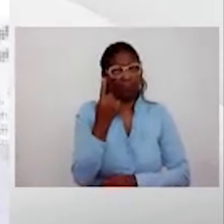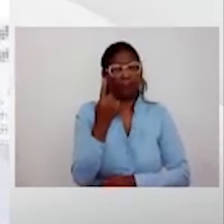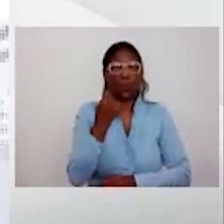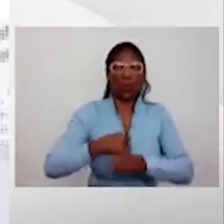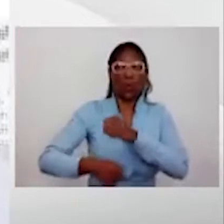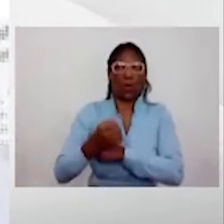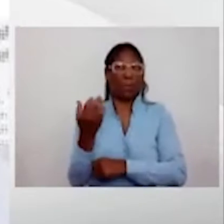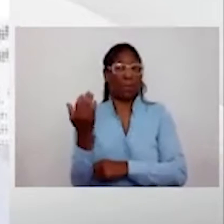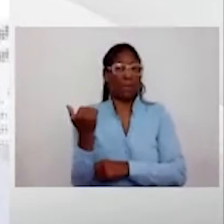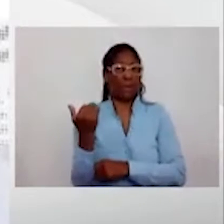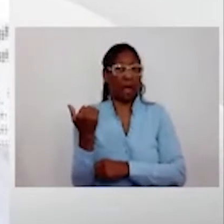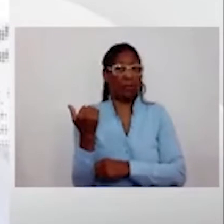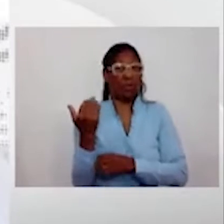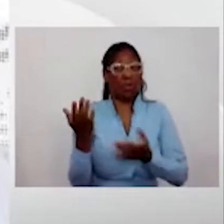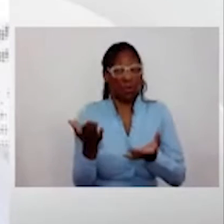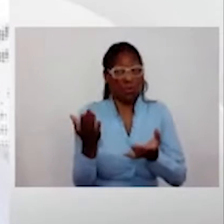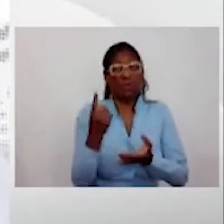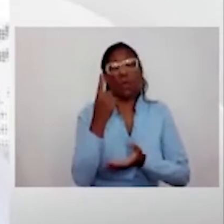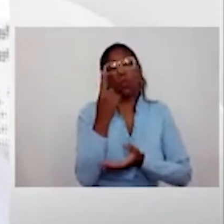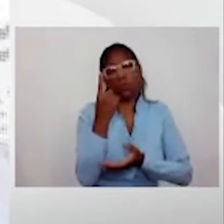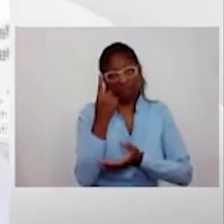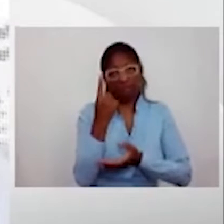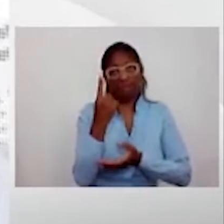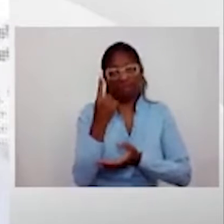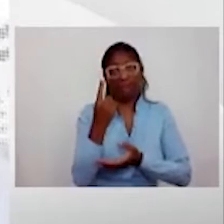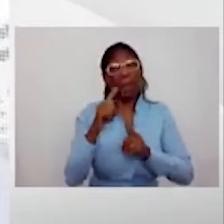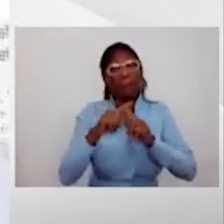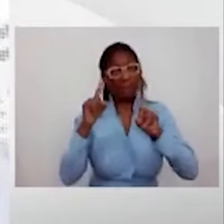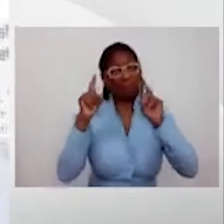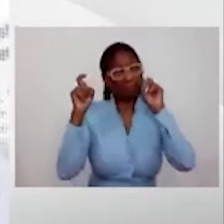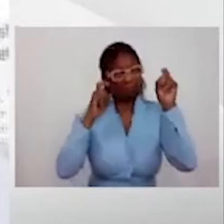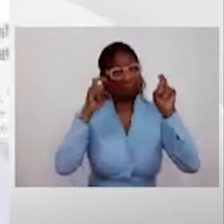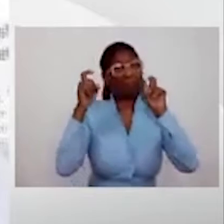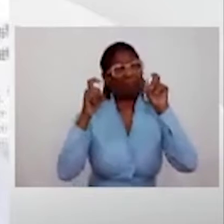passado, mas é um tipo de crime que ainda causa especial